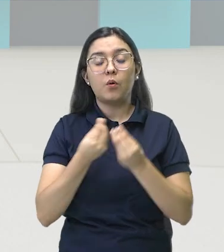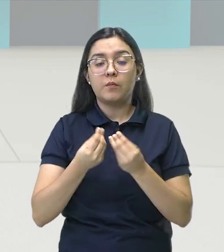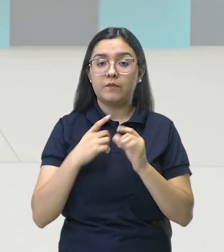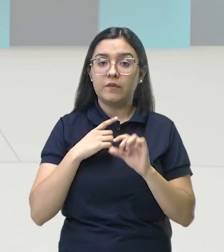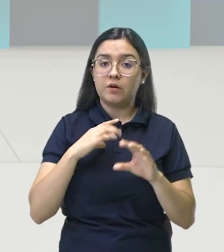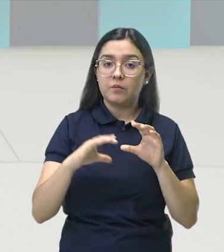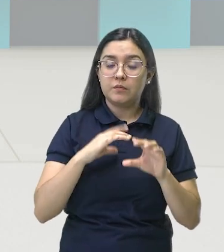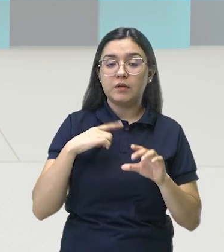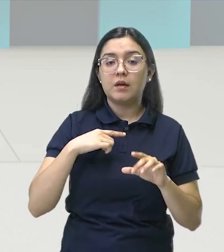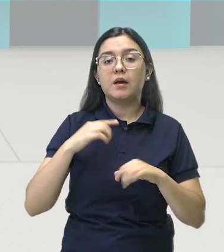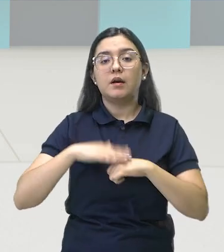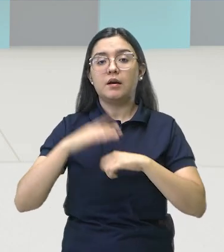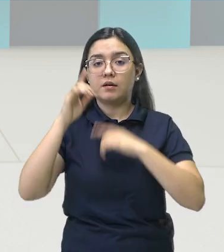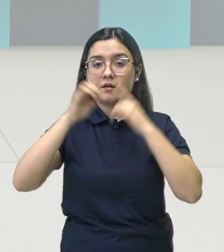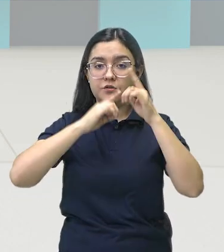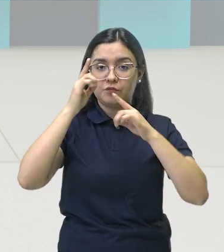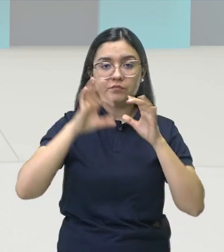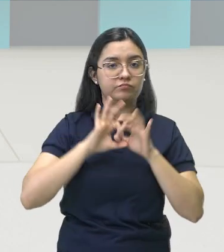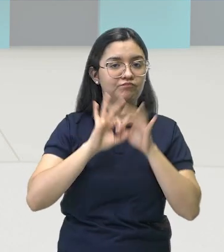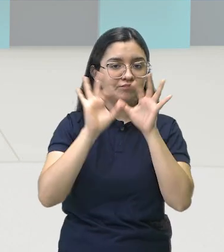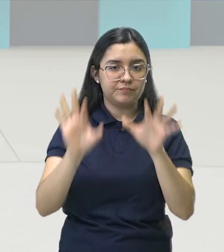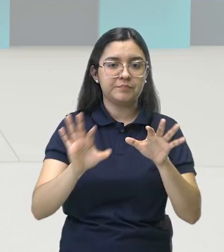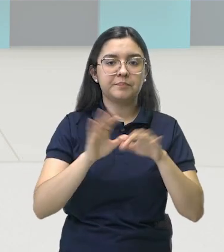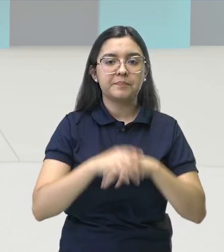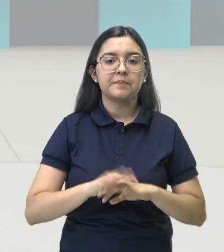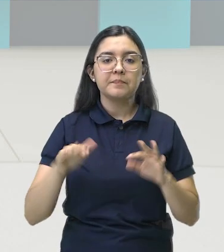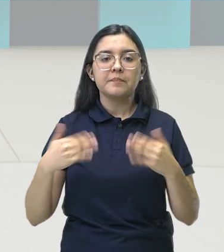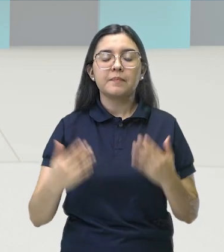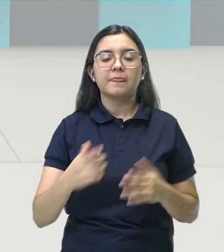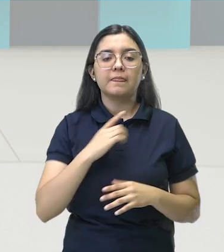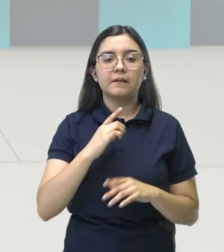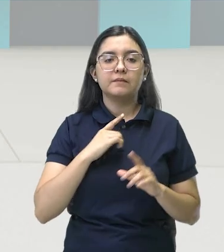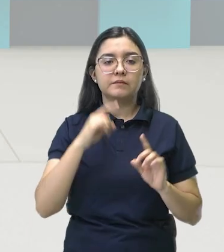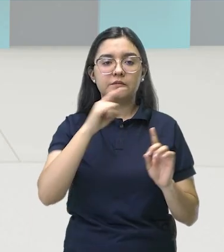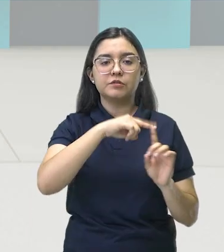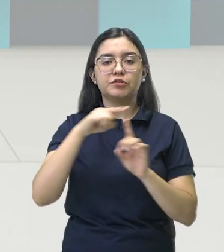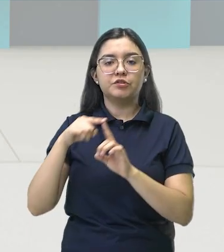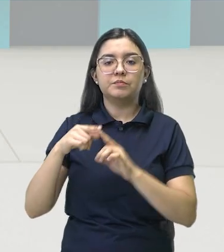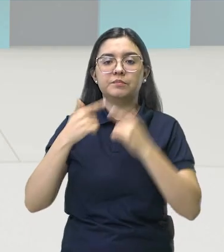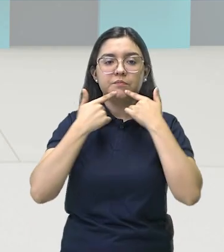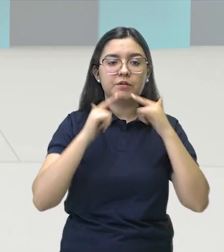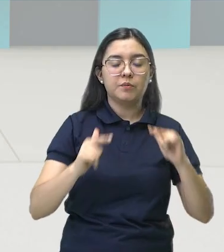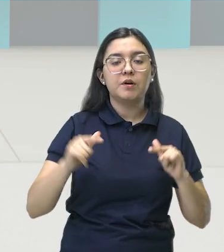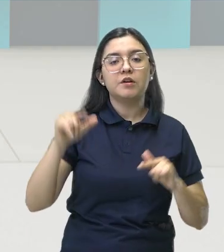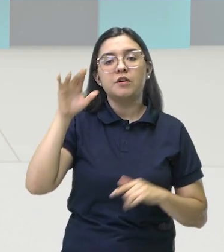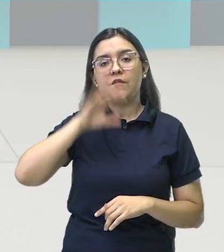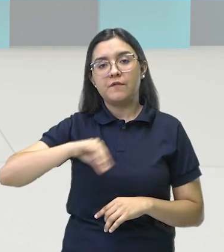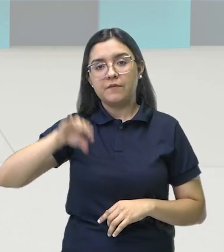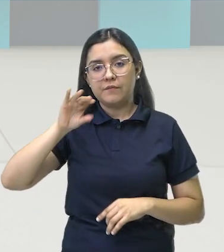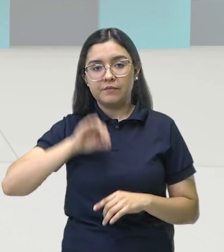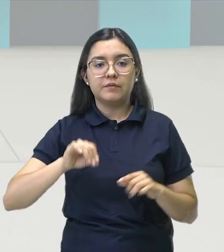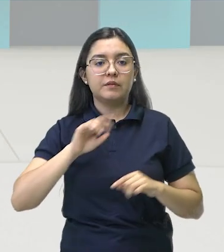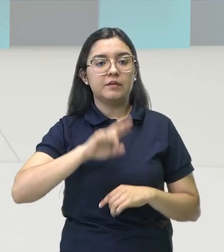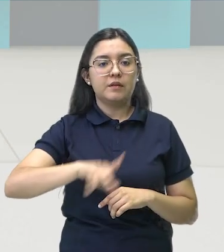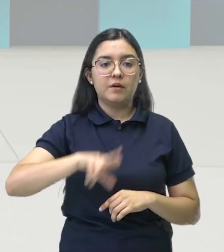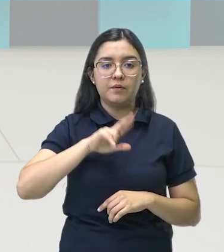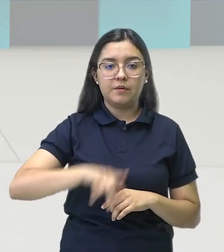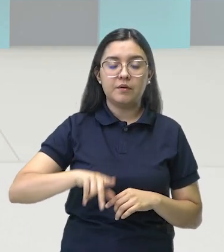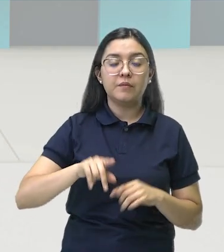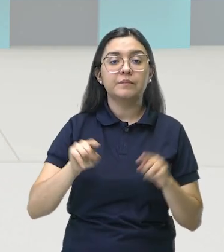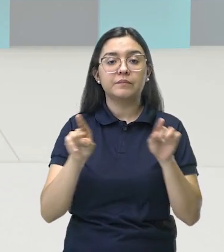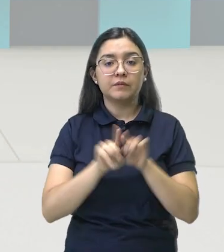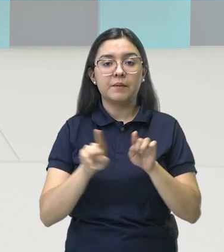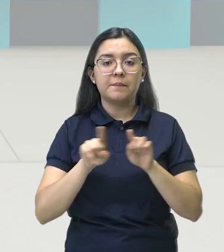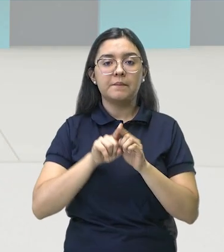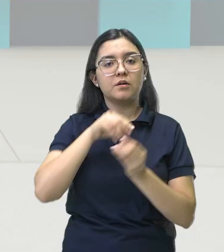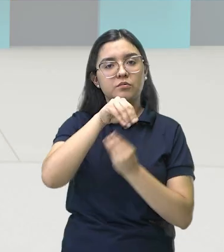é a criatividade que vai deixar. Assim, nós temos os tipos de linguagem verbal, não verbal e mista,